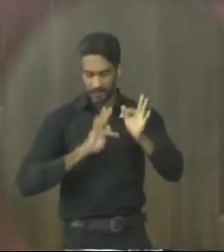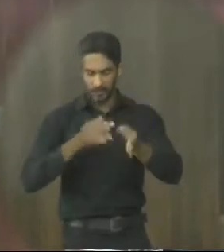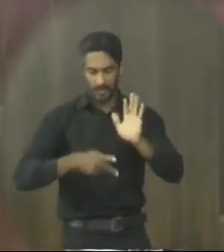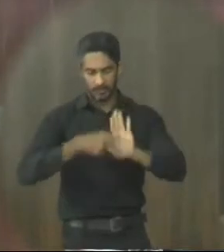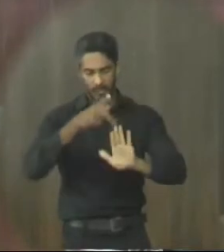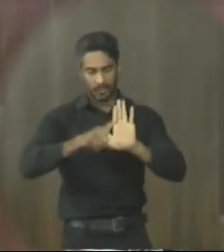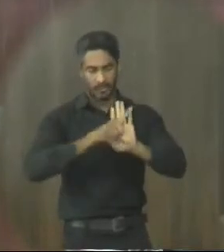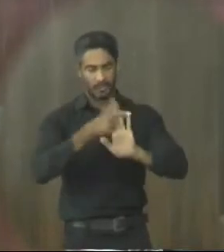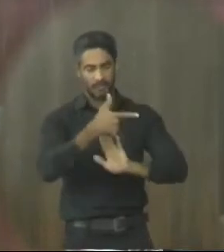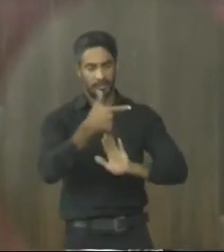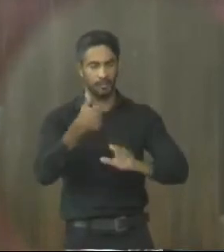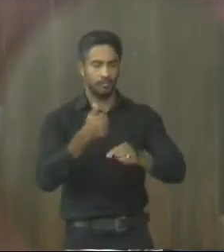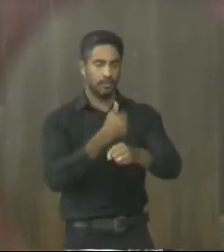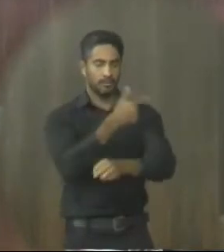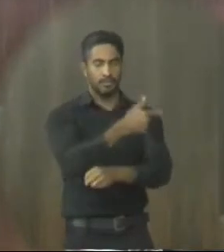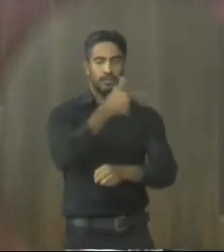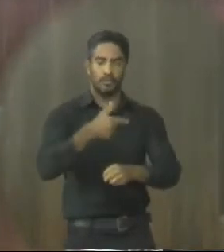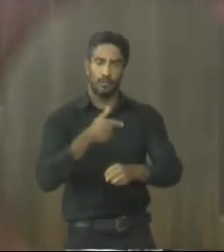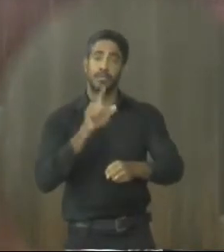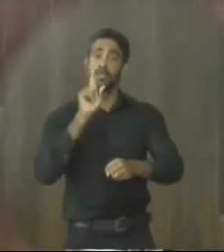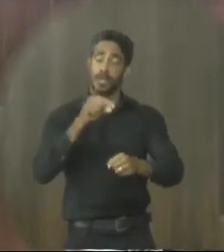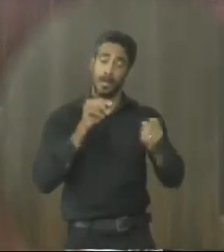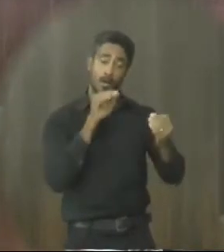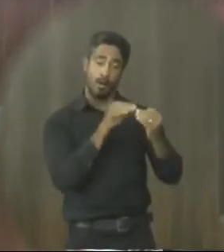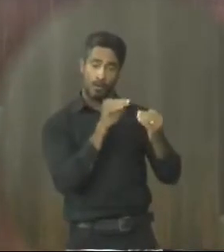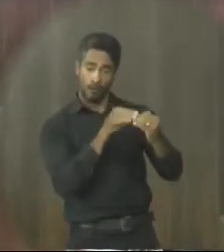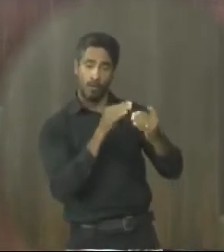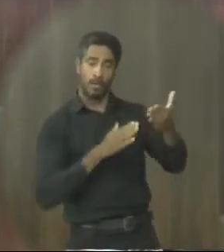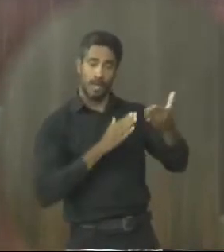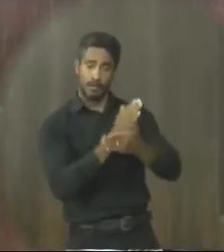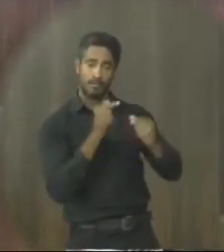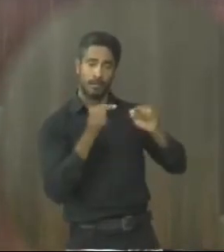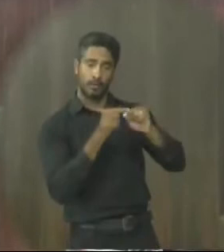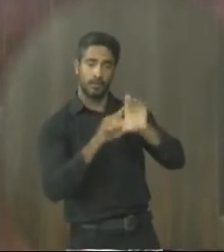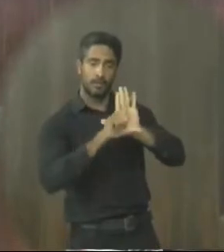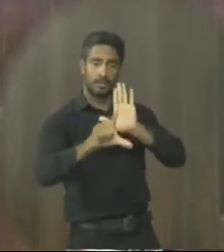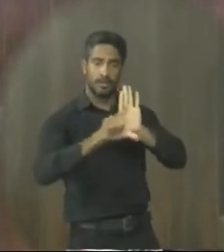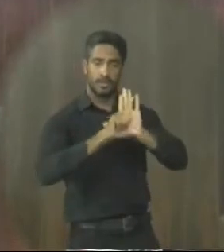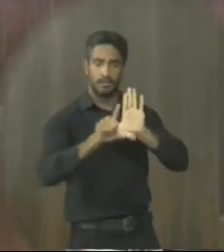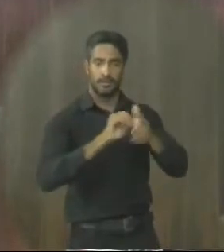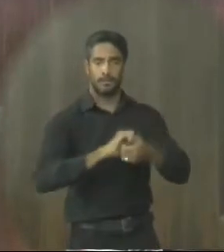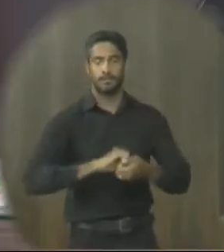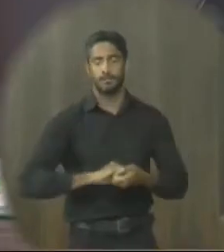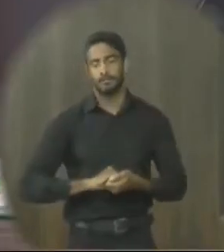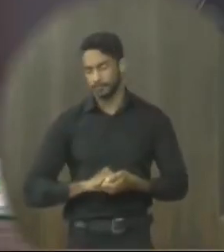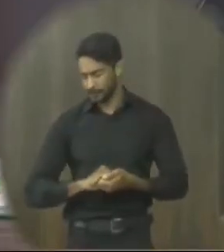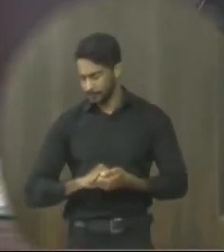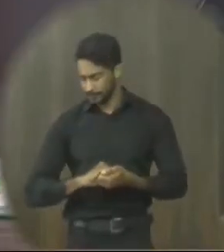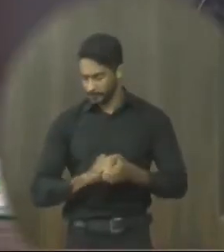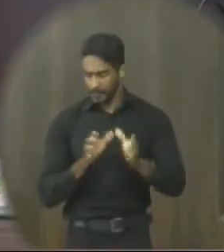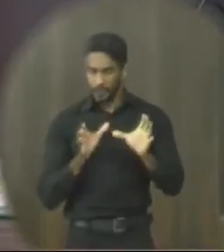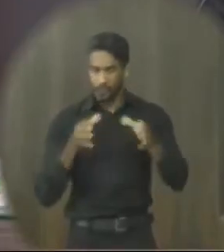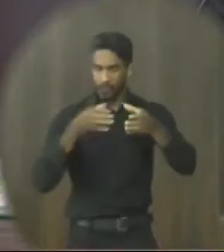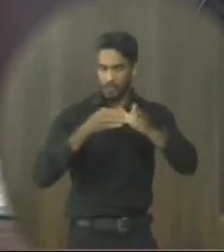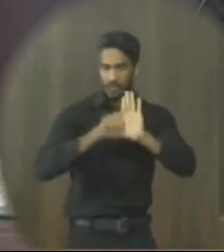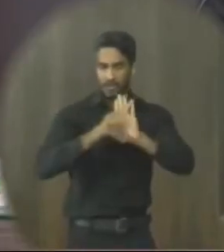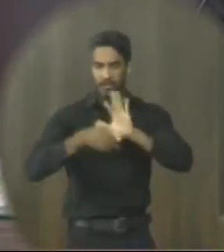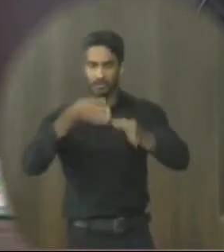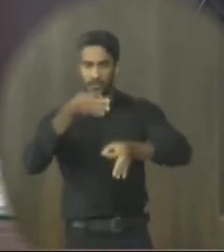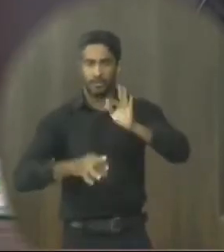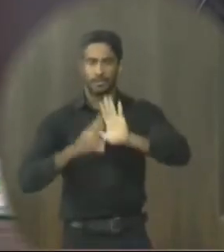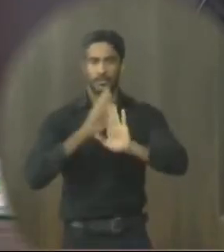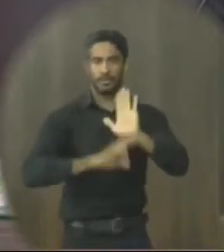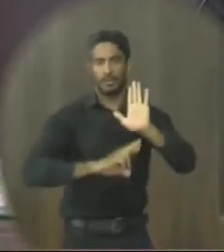de lei 028/2022, que deu forma ao projeto aprovado segundo a técnica legislativa. Comissão de Legislação,